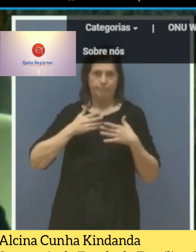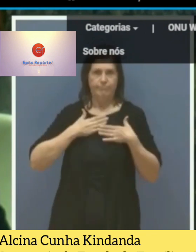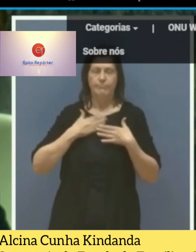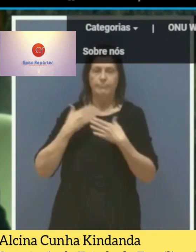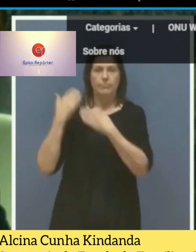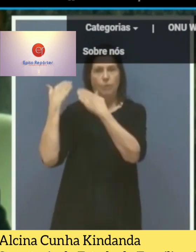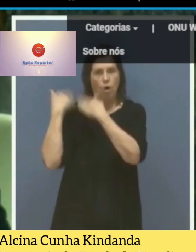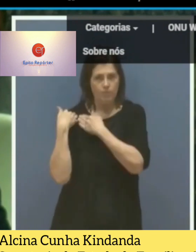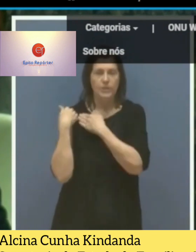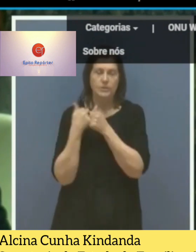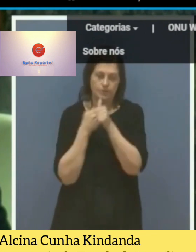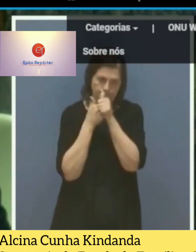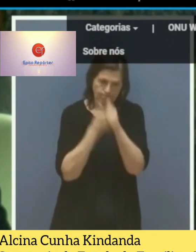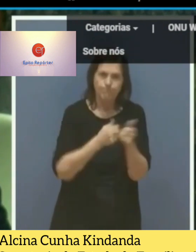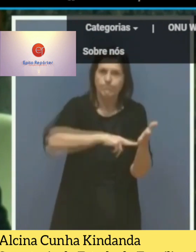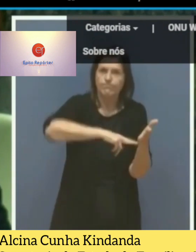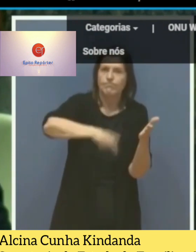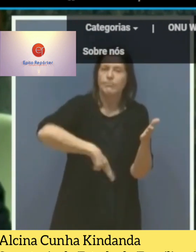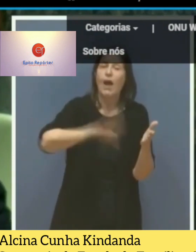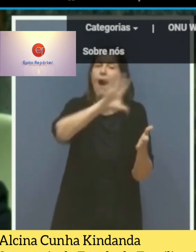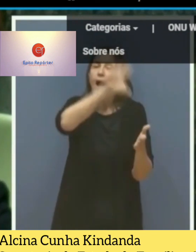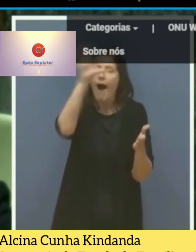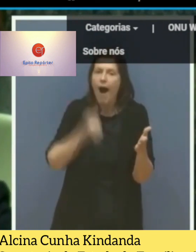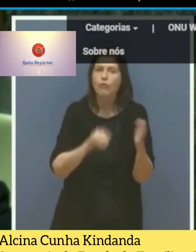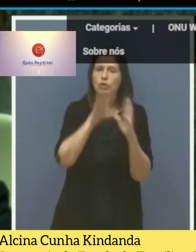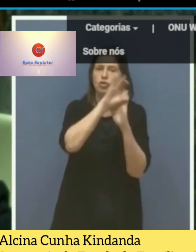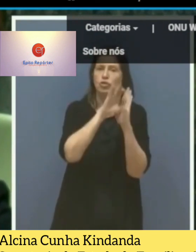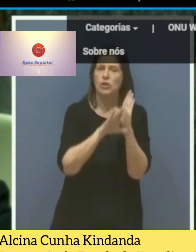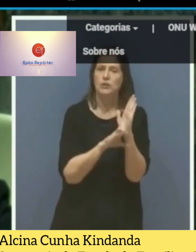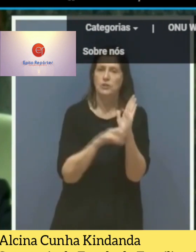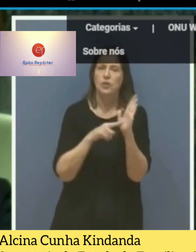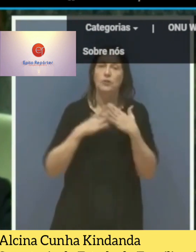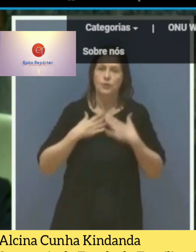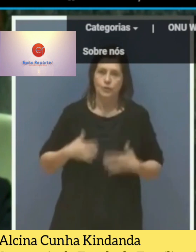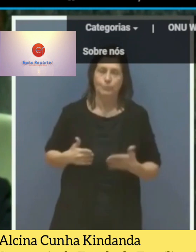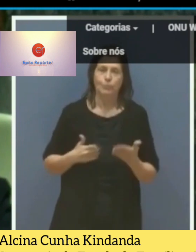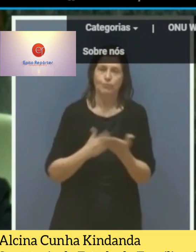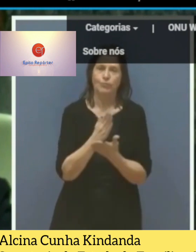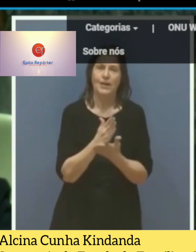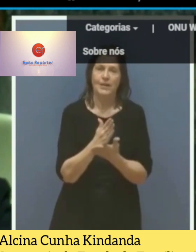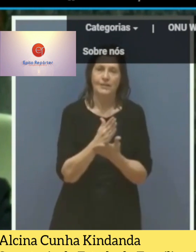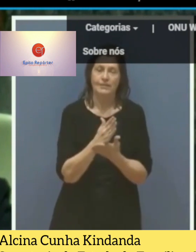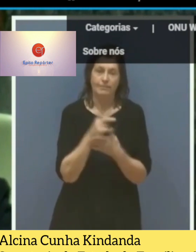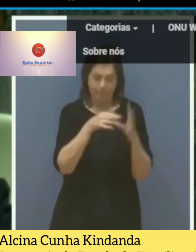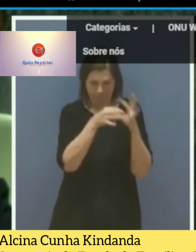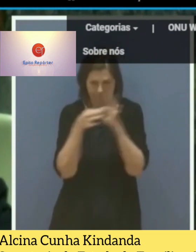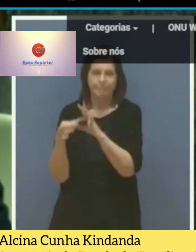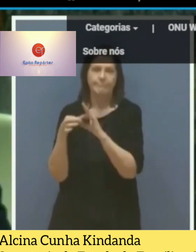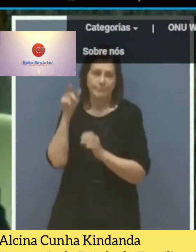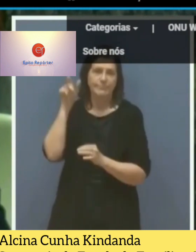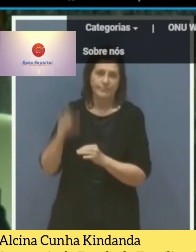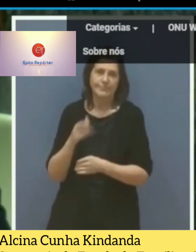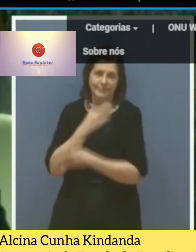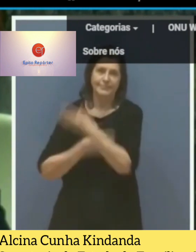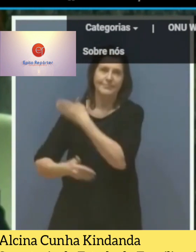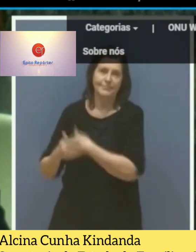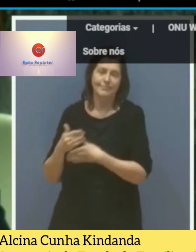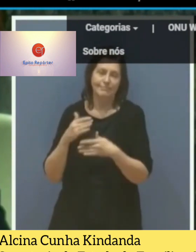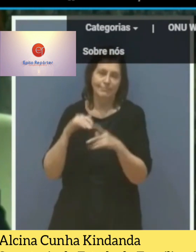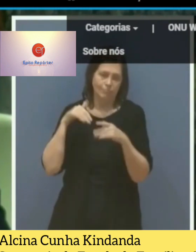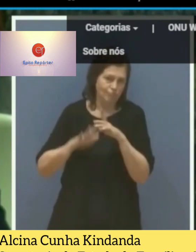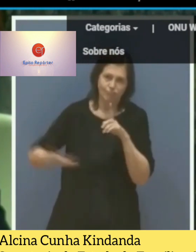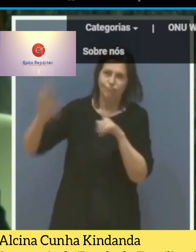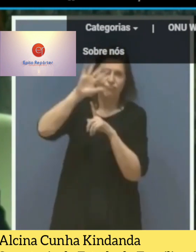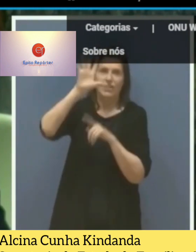a carta africana dos direitos humanos e dos povos relativos direito S das pessoas com deficiência em África temos apresentadores